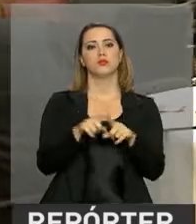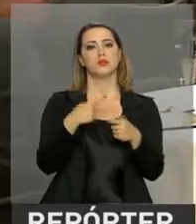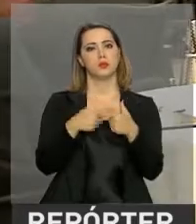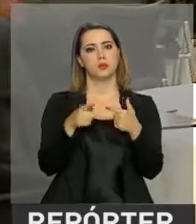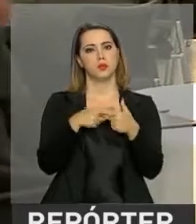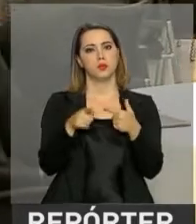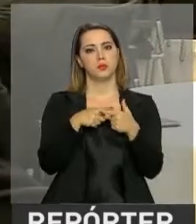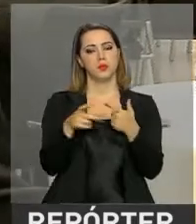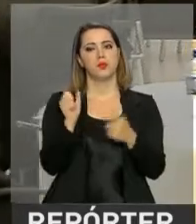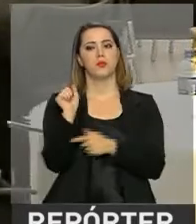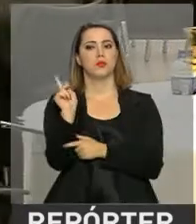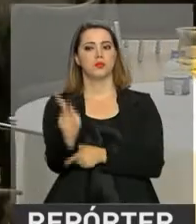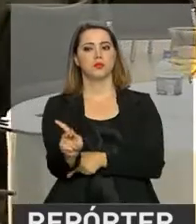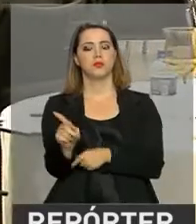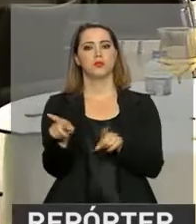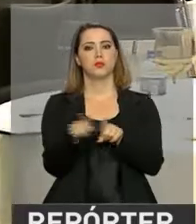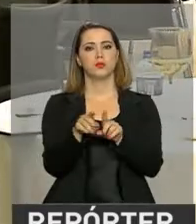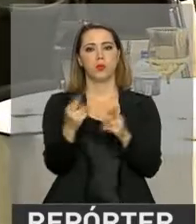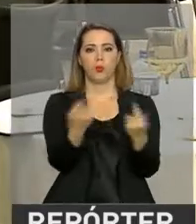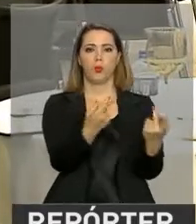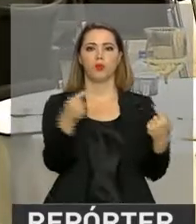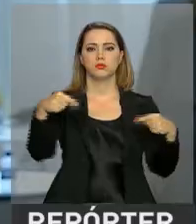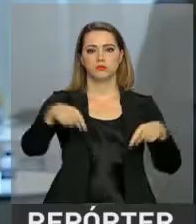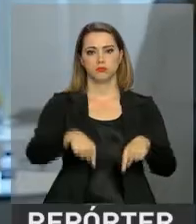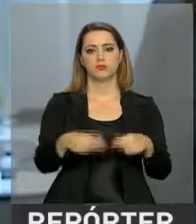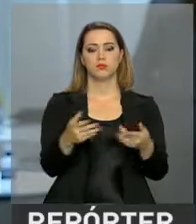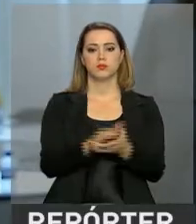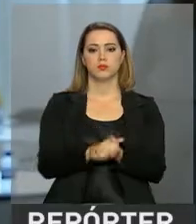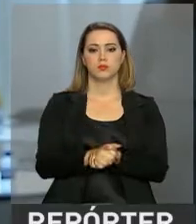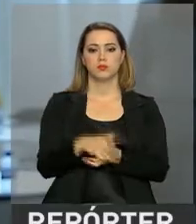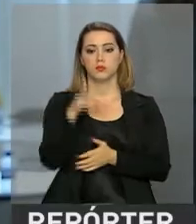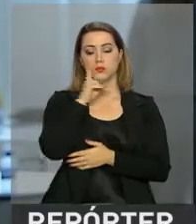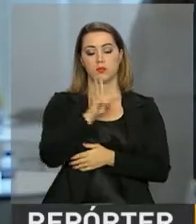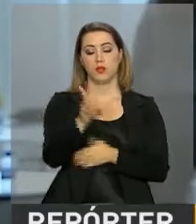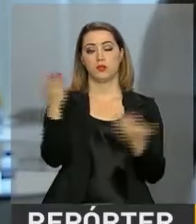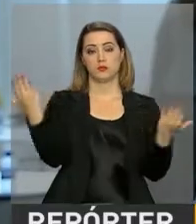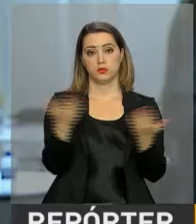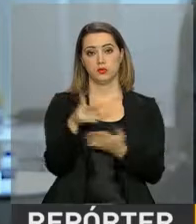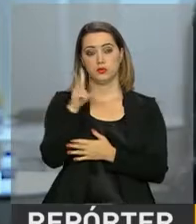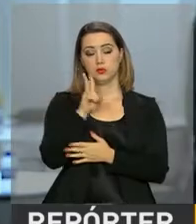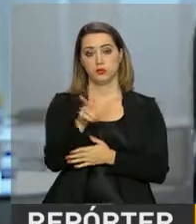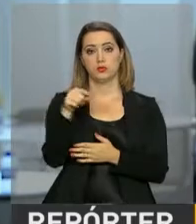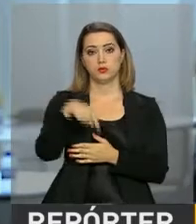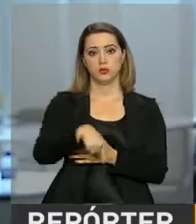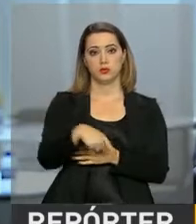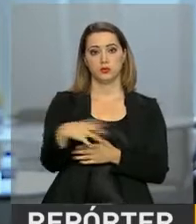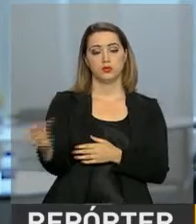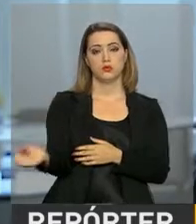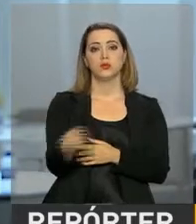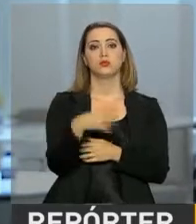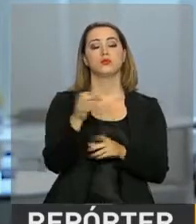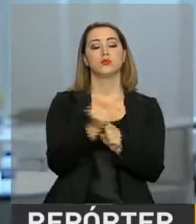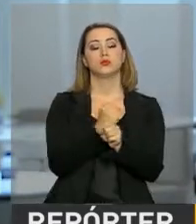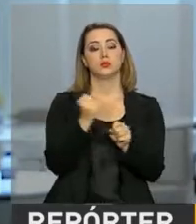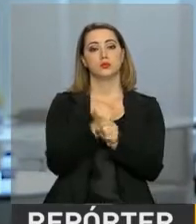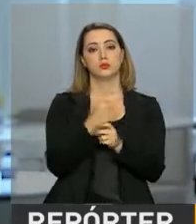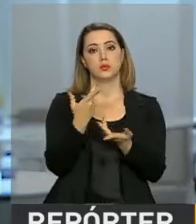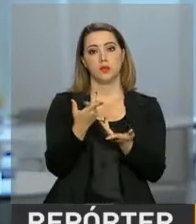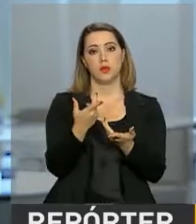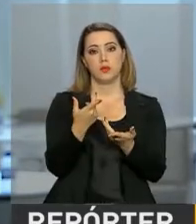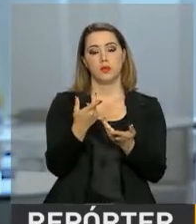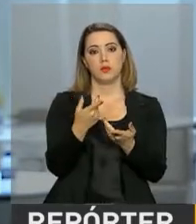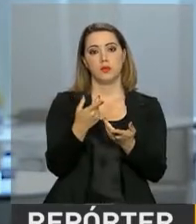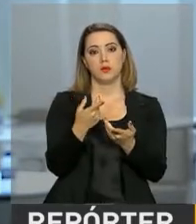problemas na previdência social iguais aos nossos. A gente vê que a reforma da previdência é algo necessário e vai ser exposto aqui,